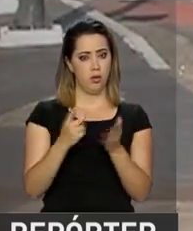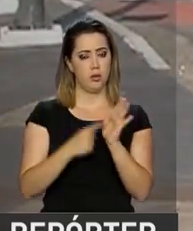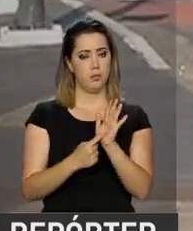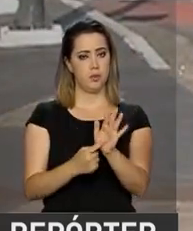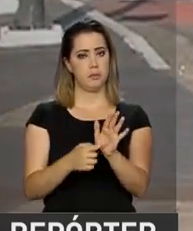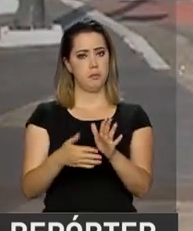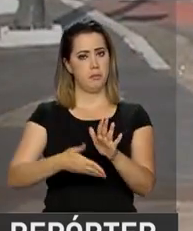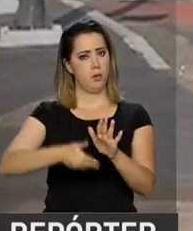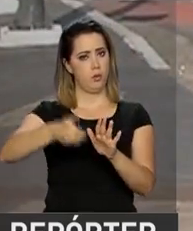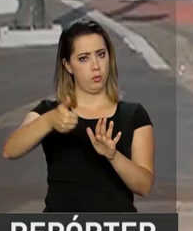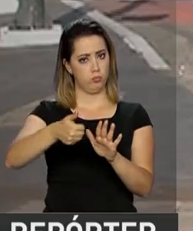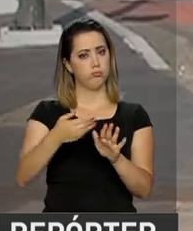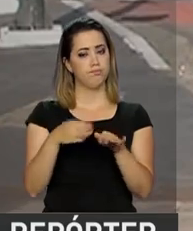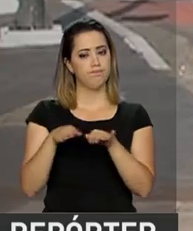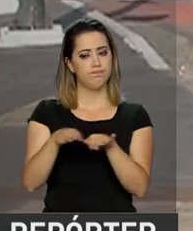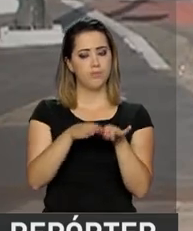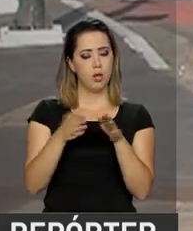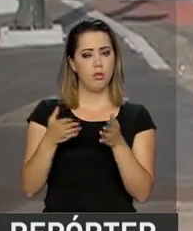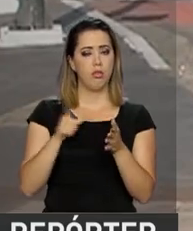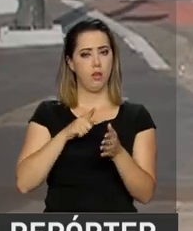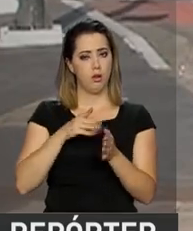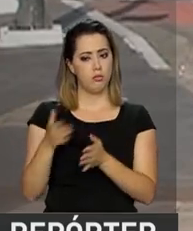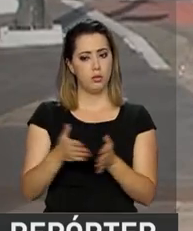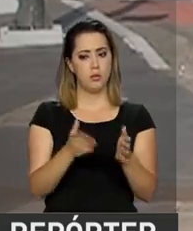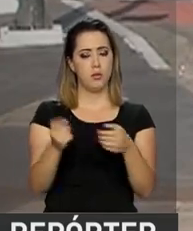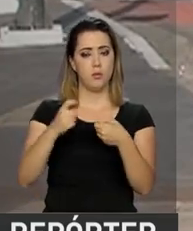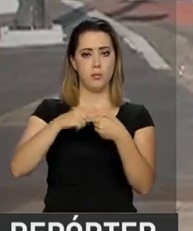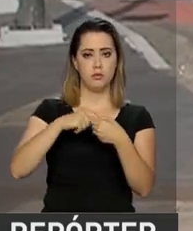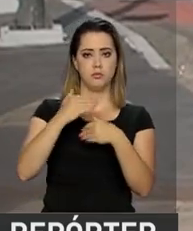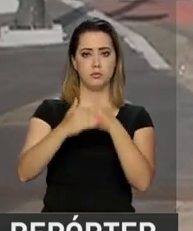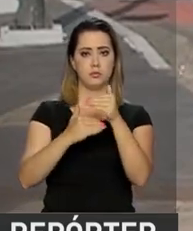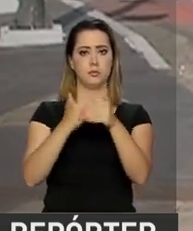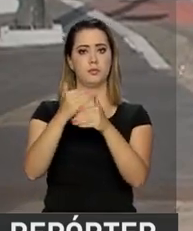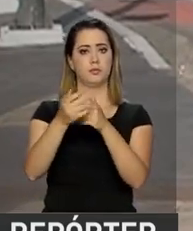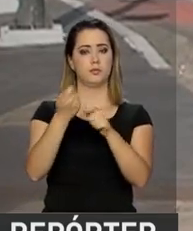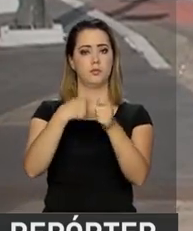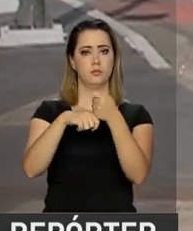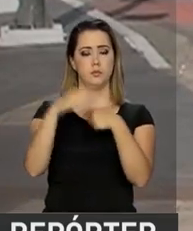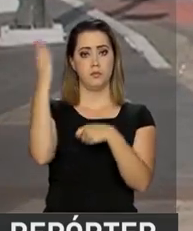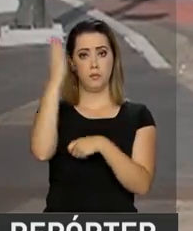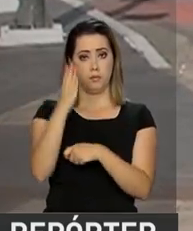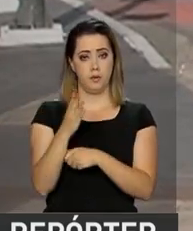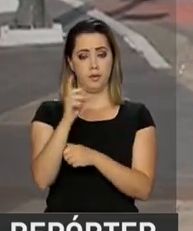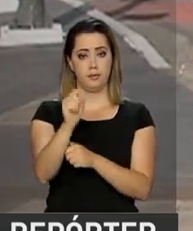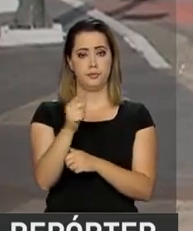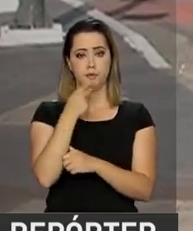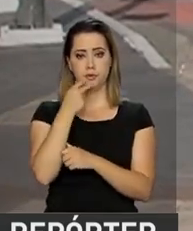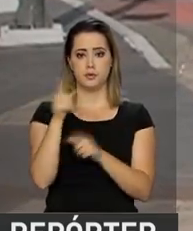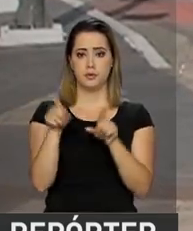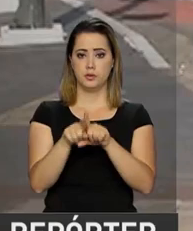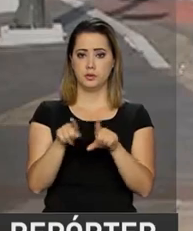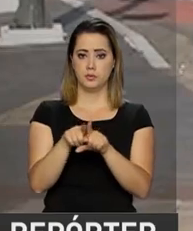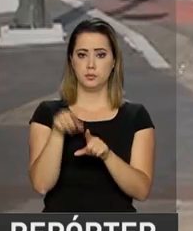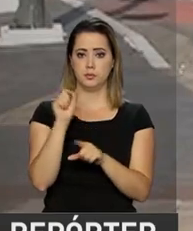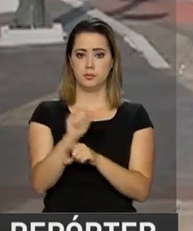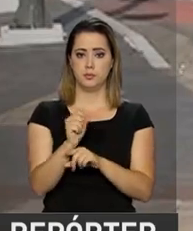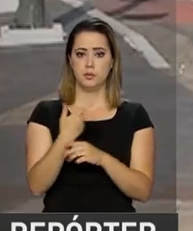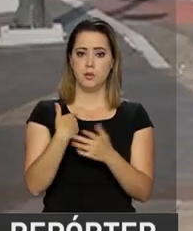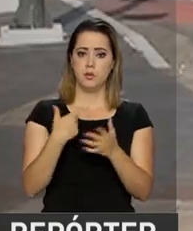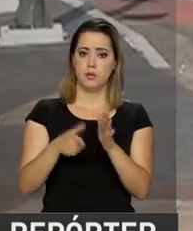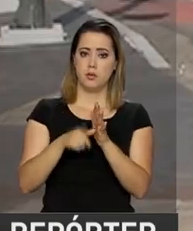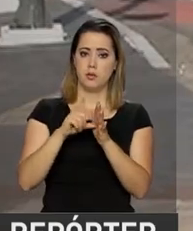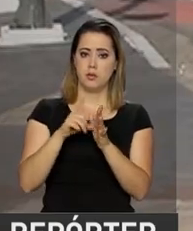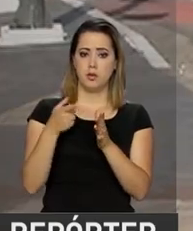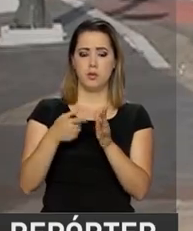cenário e a abertura de um caminho para a recuperação econômica do país Ilan goldfine disse também que a recessão